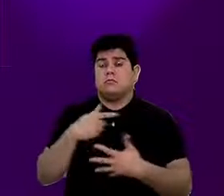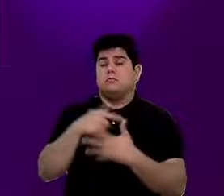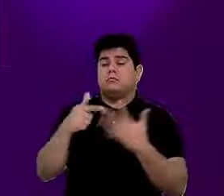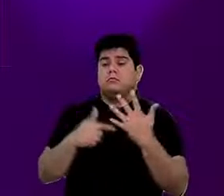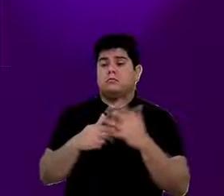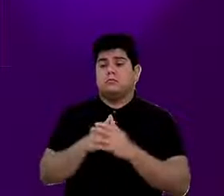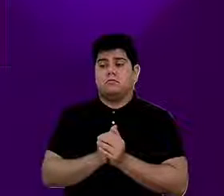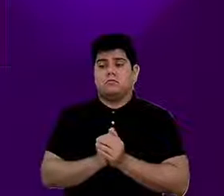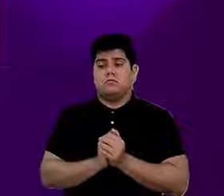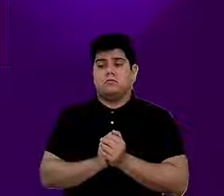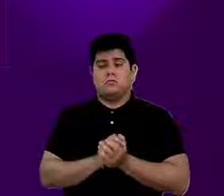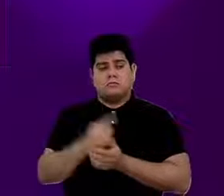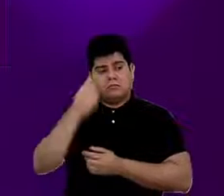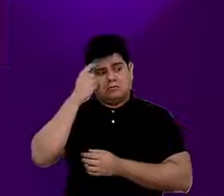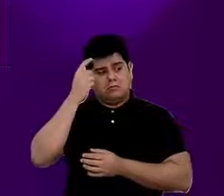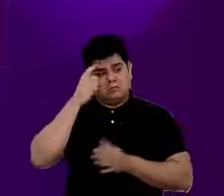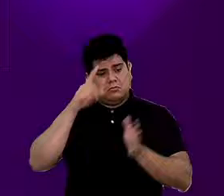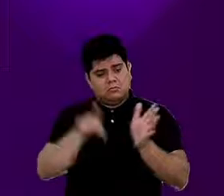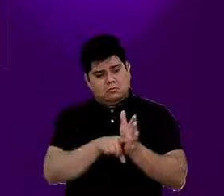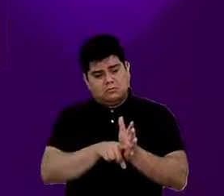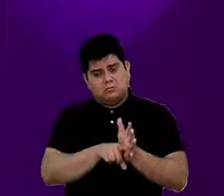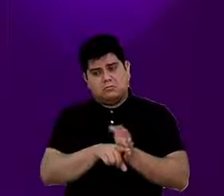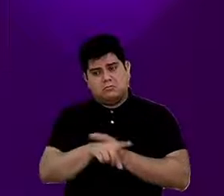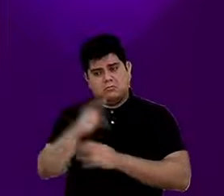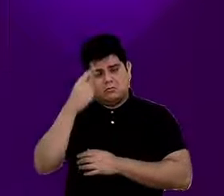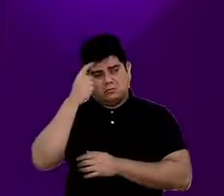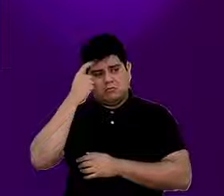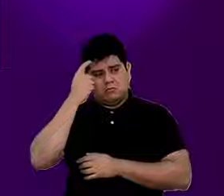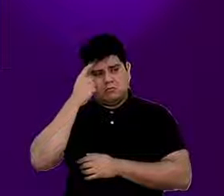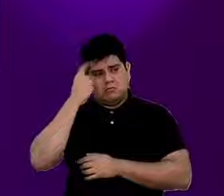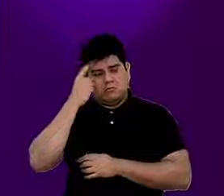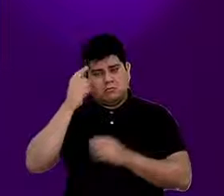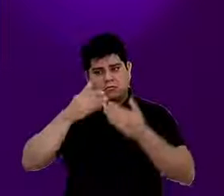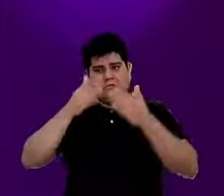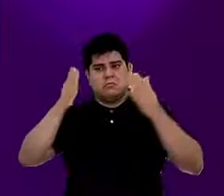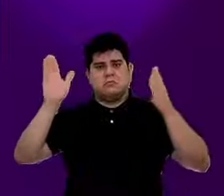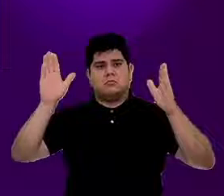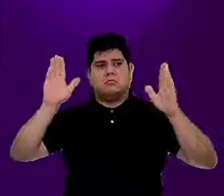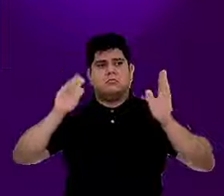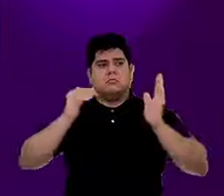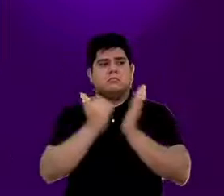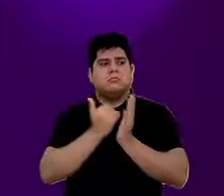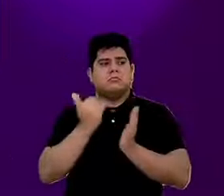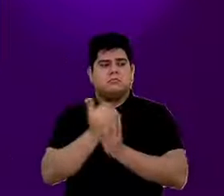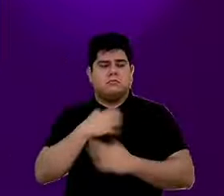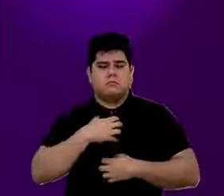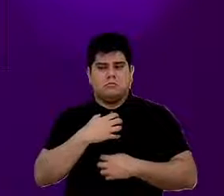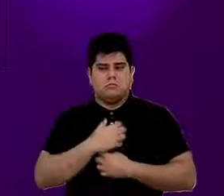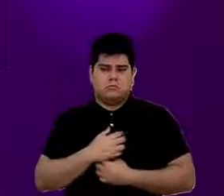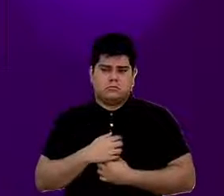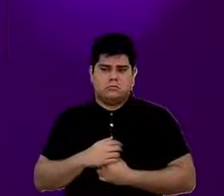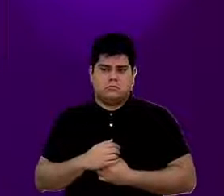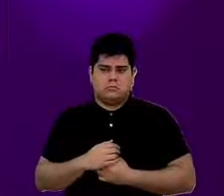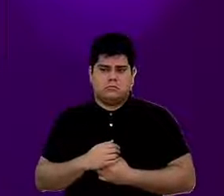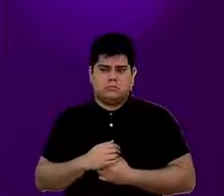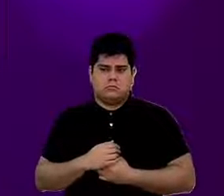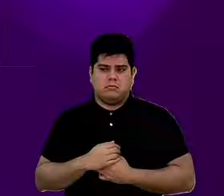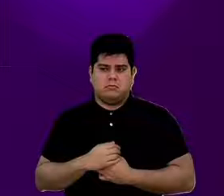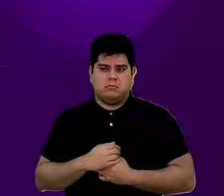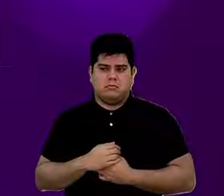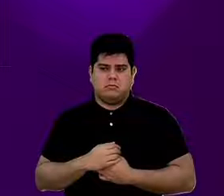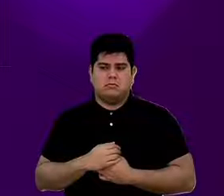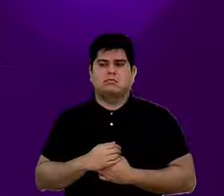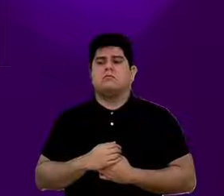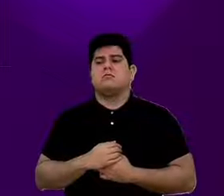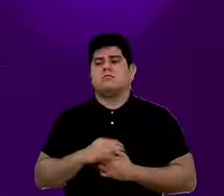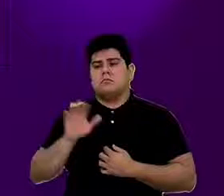mais pessimista, tem uma cabeça que amplifica os sintomas. E às vezes temos um paciente que tem uma